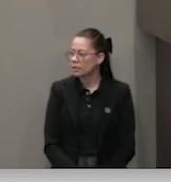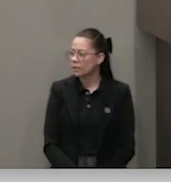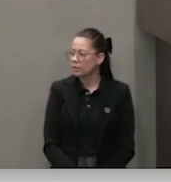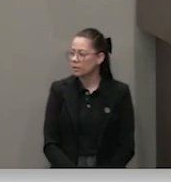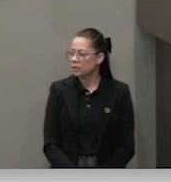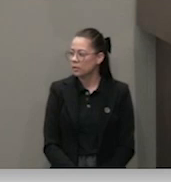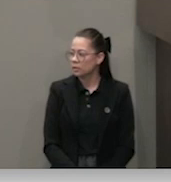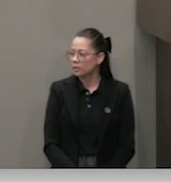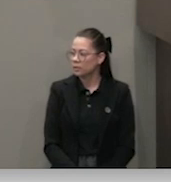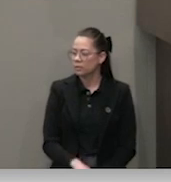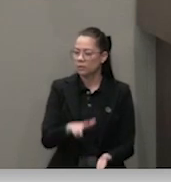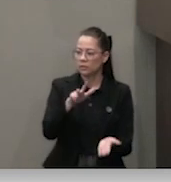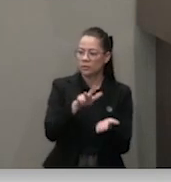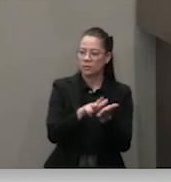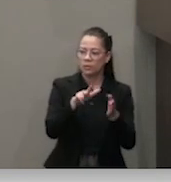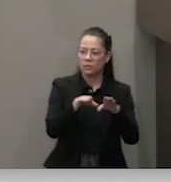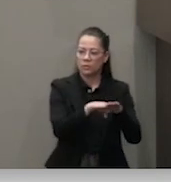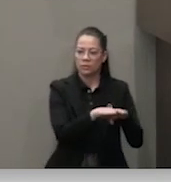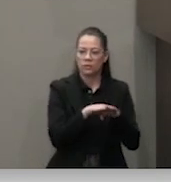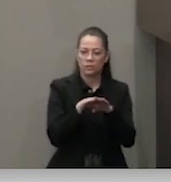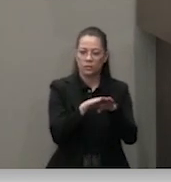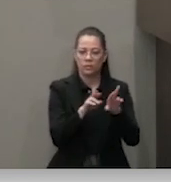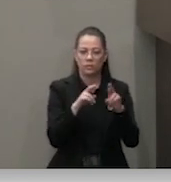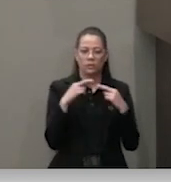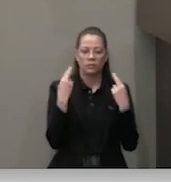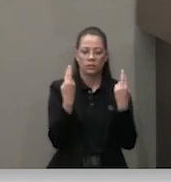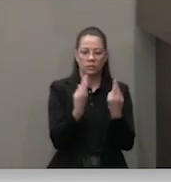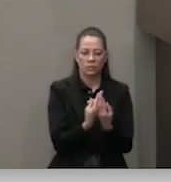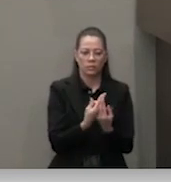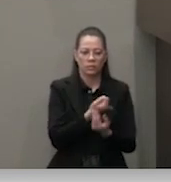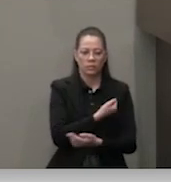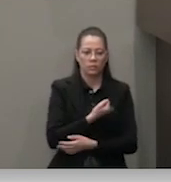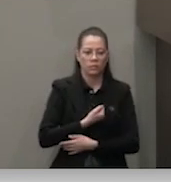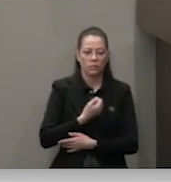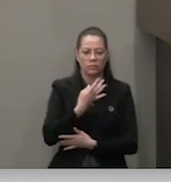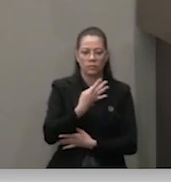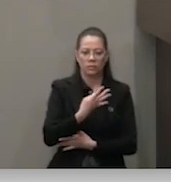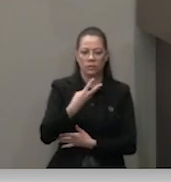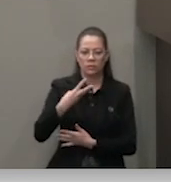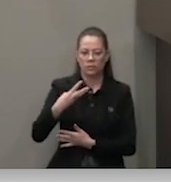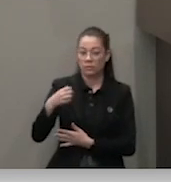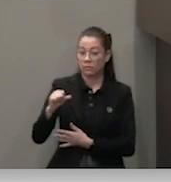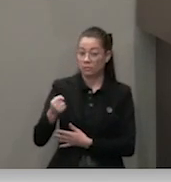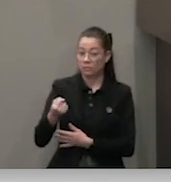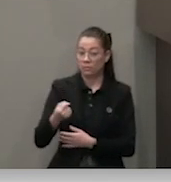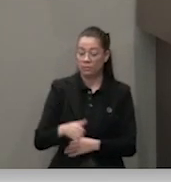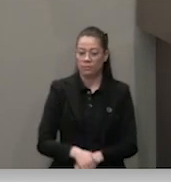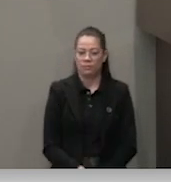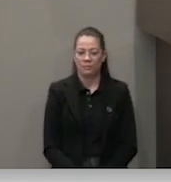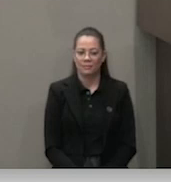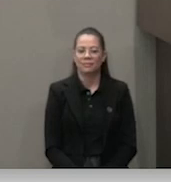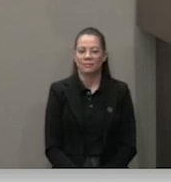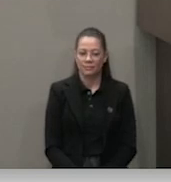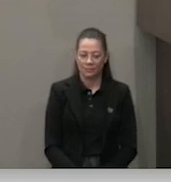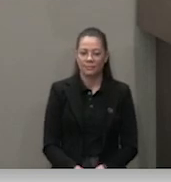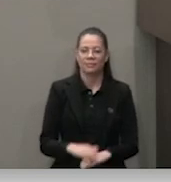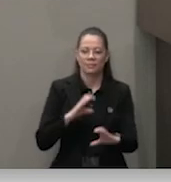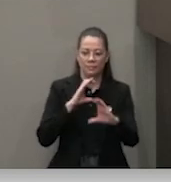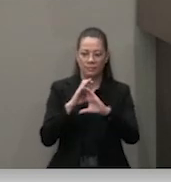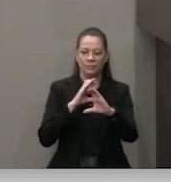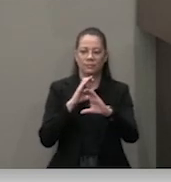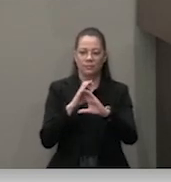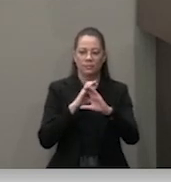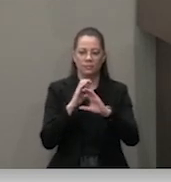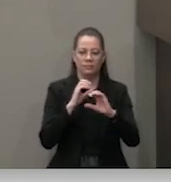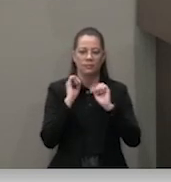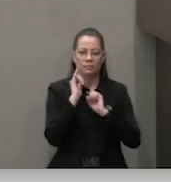manifestem aprovado a ata da reunião plenária número 438 comunicação